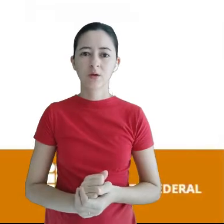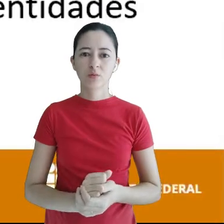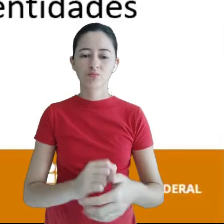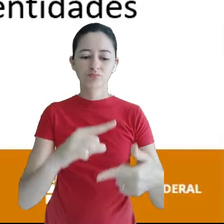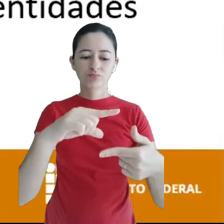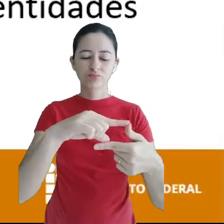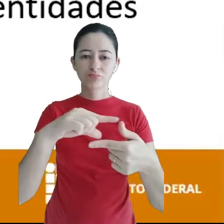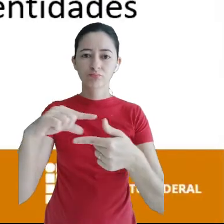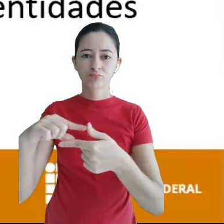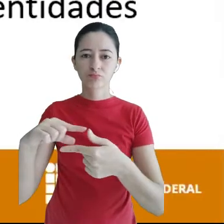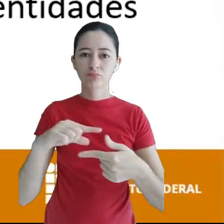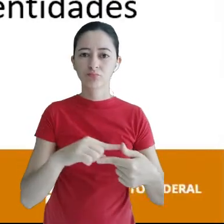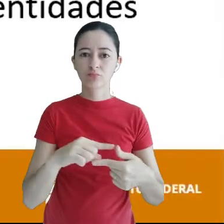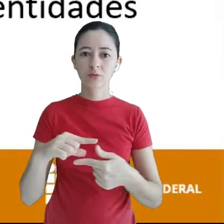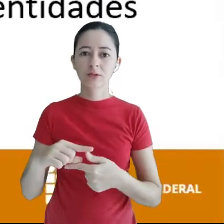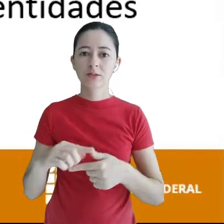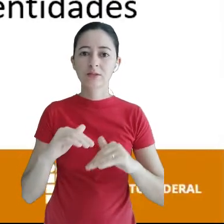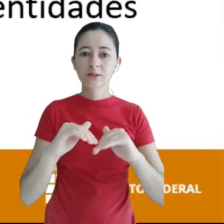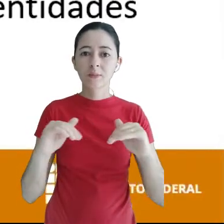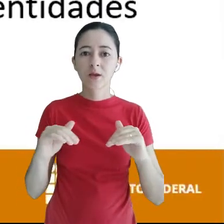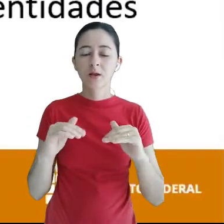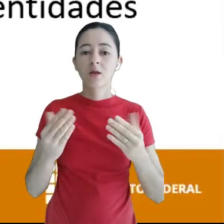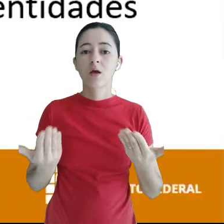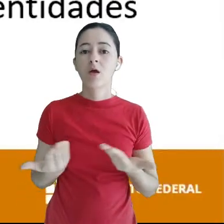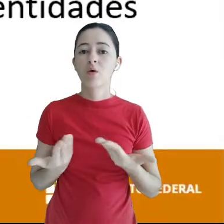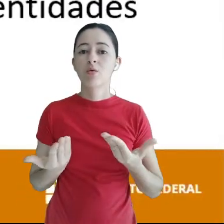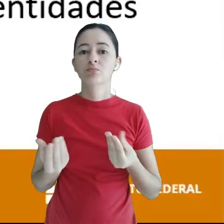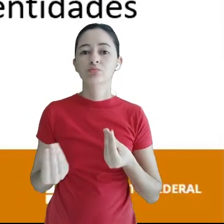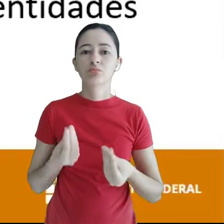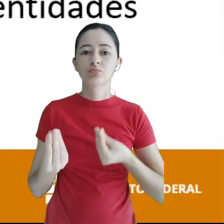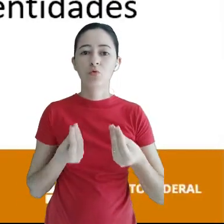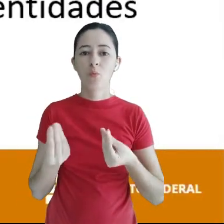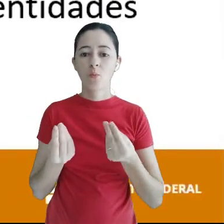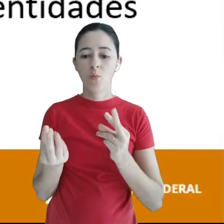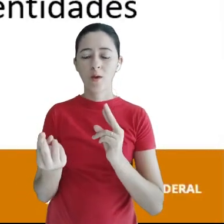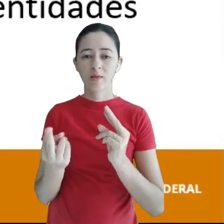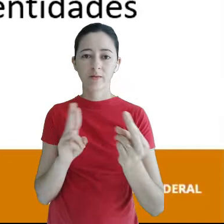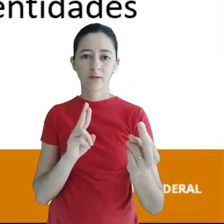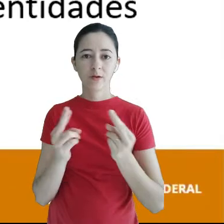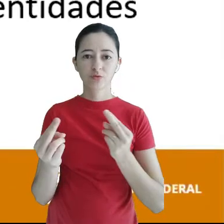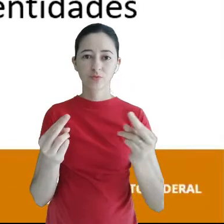separadas. Vamos começar a falar agora sobre como relacionar essas tabelas.